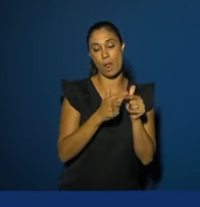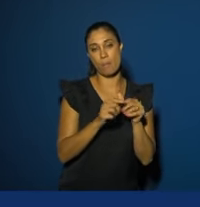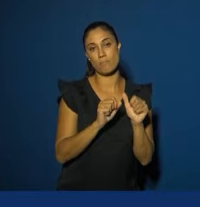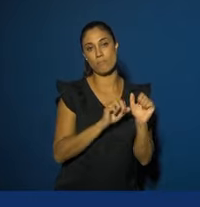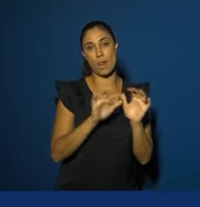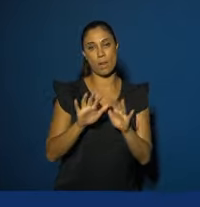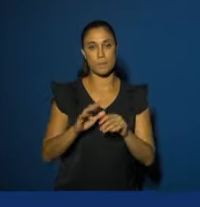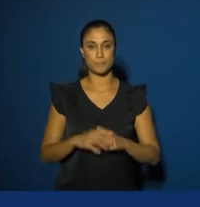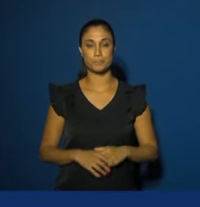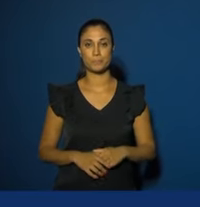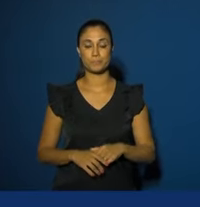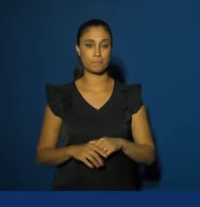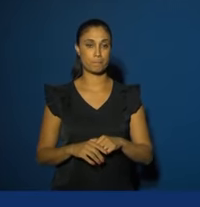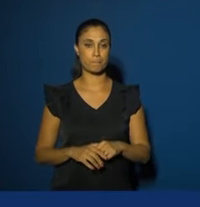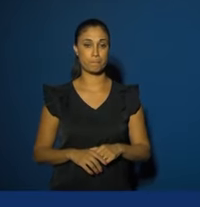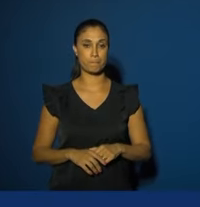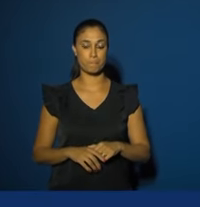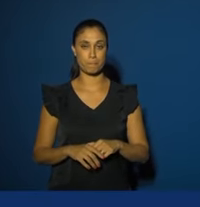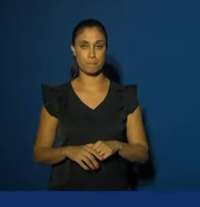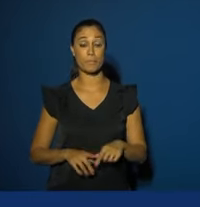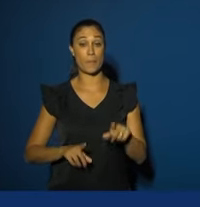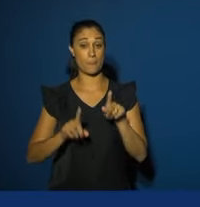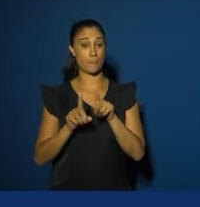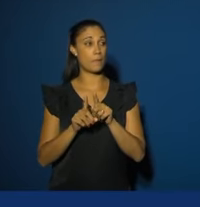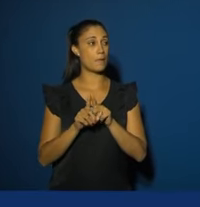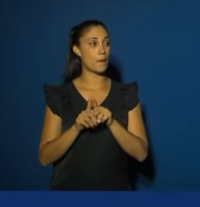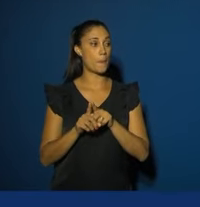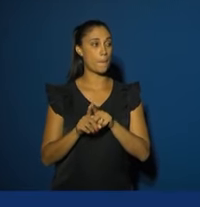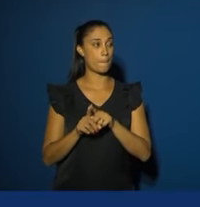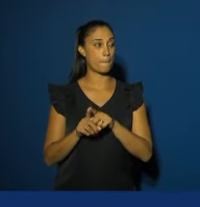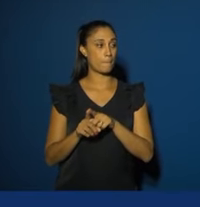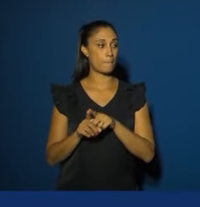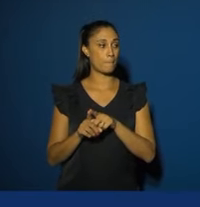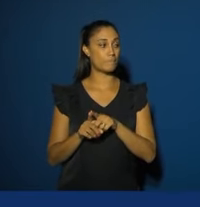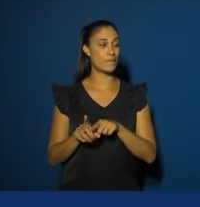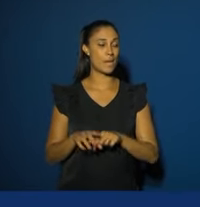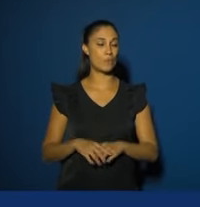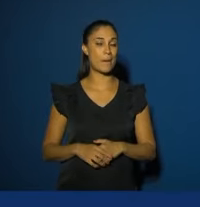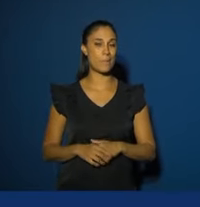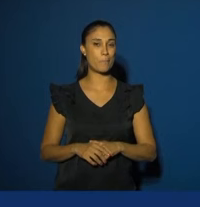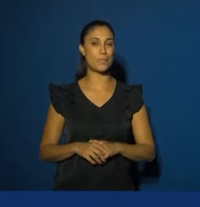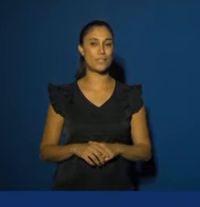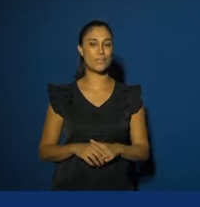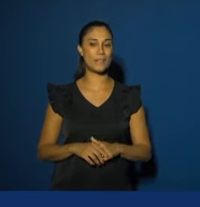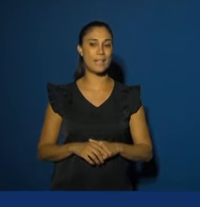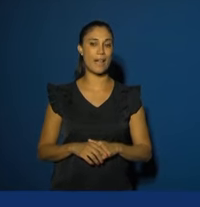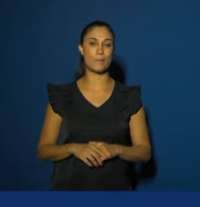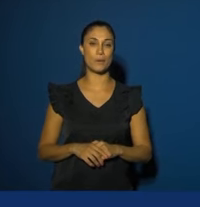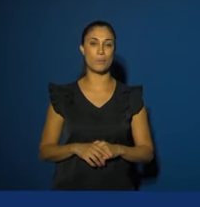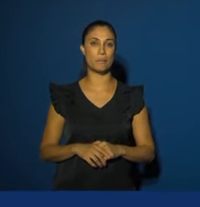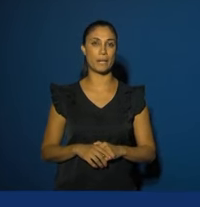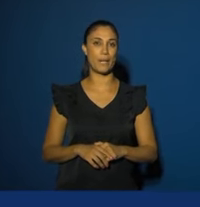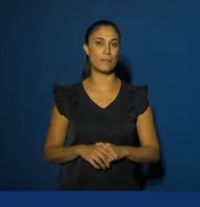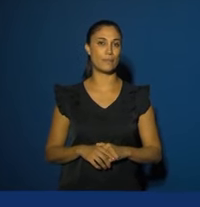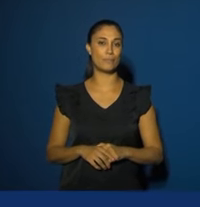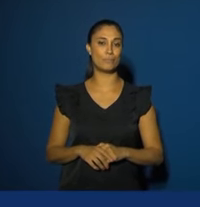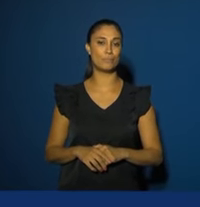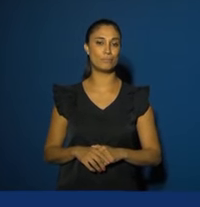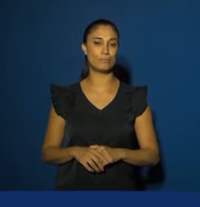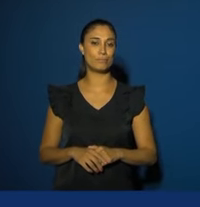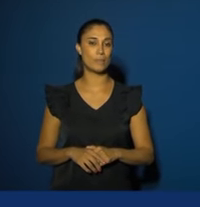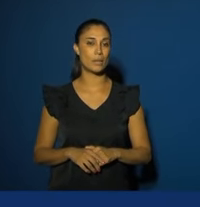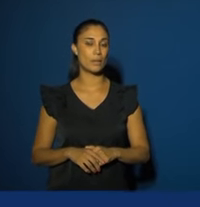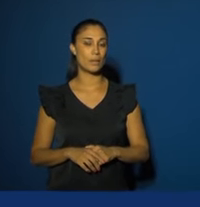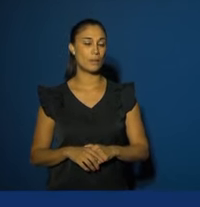perfeito e e e radames eu queria pegar um pouco de você e dado que a igia foi muito ativa Né